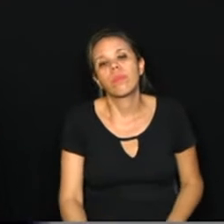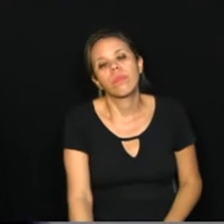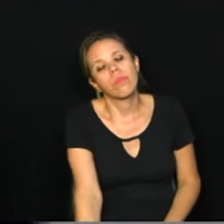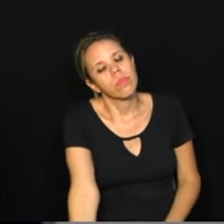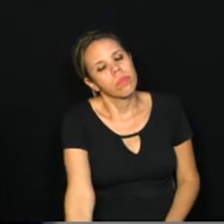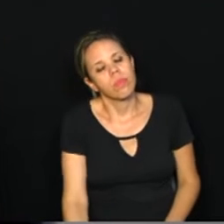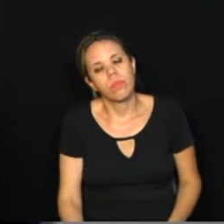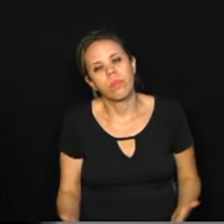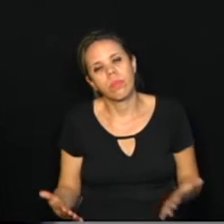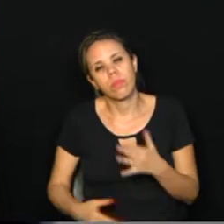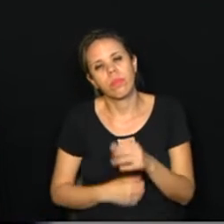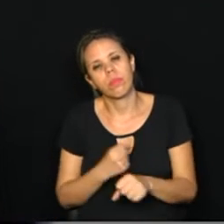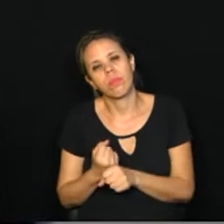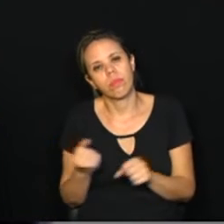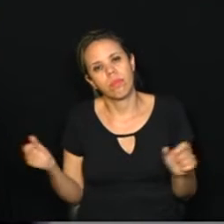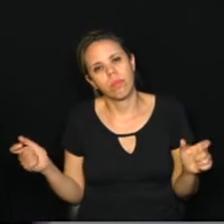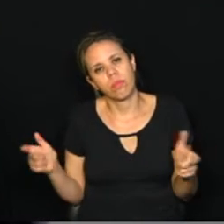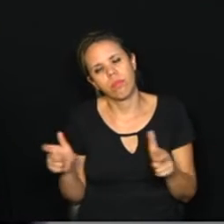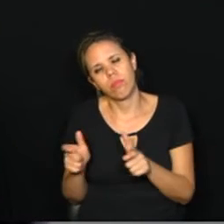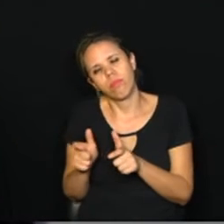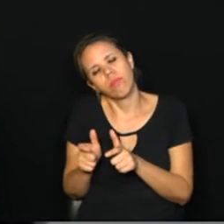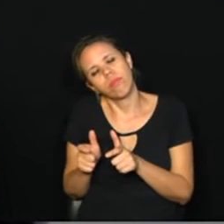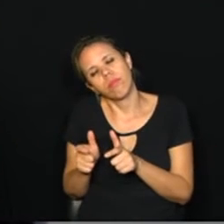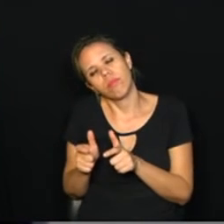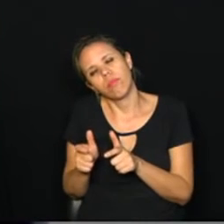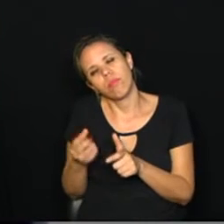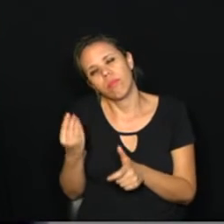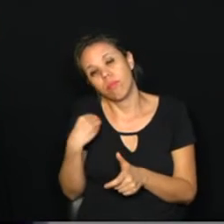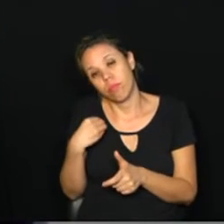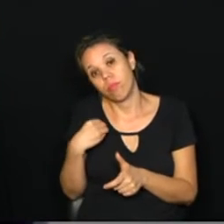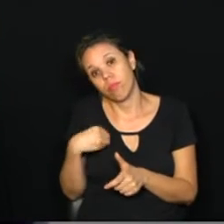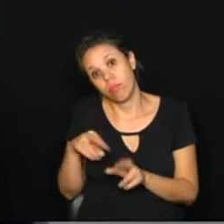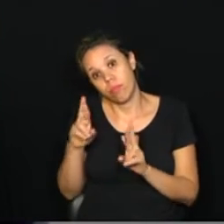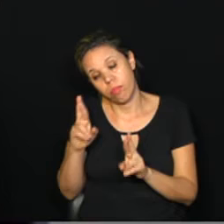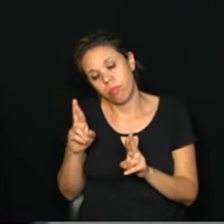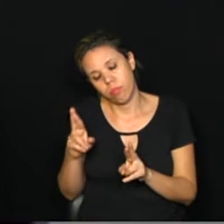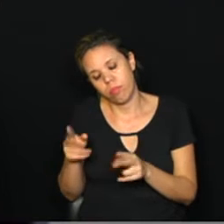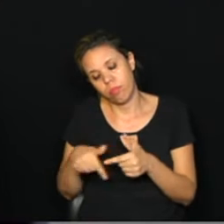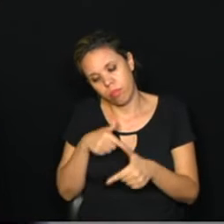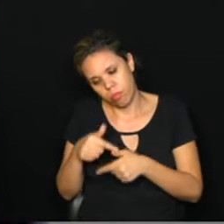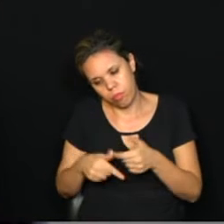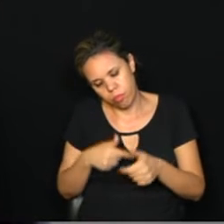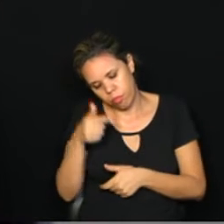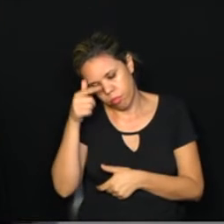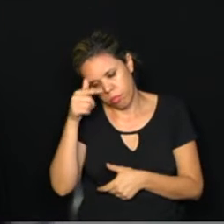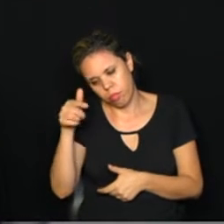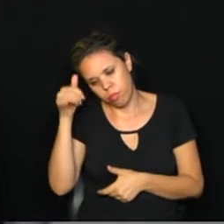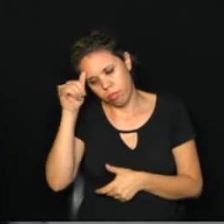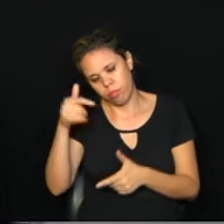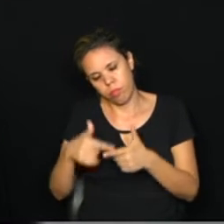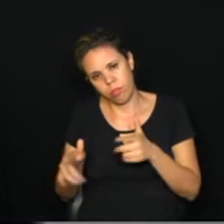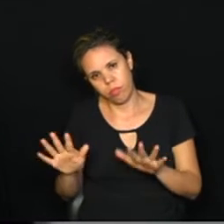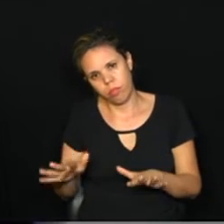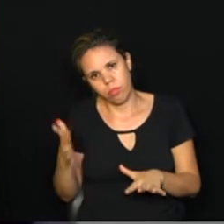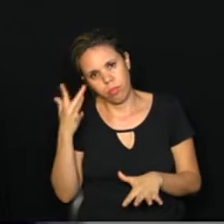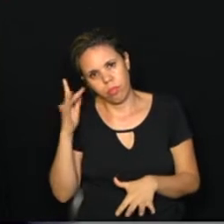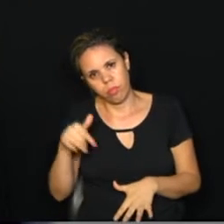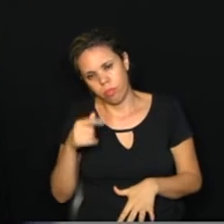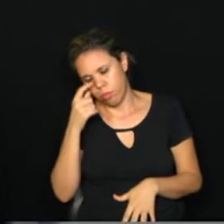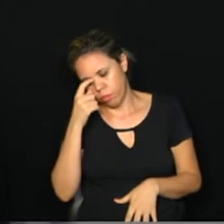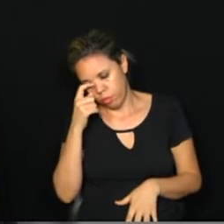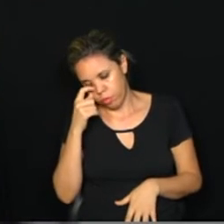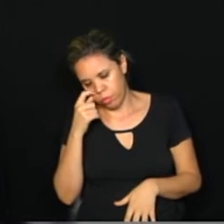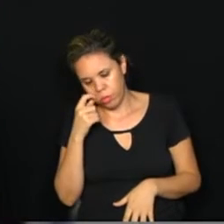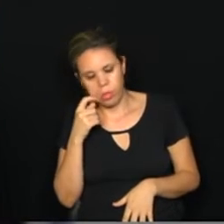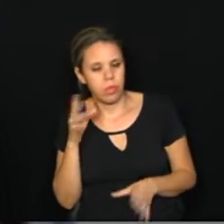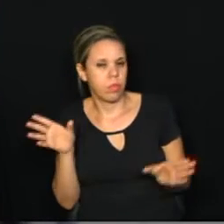ano estava com um número bem mais baixo, e isso é o que nós estamos trabalhando com esses indicadores. Eu não sei se é isso, a